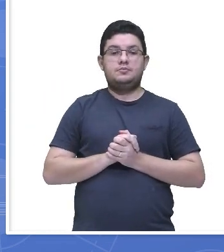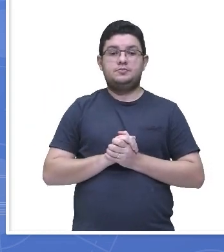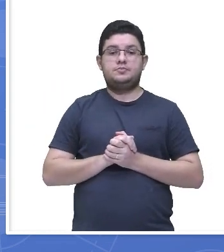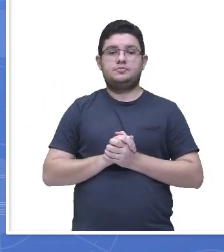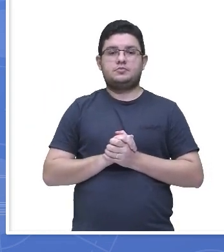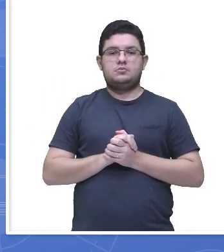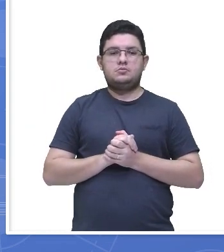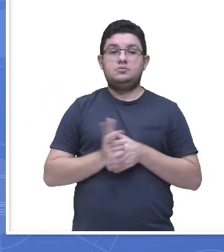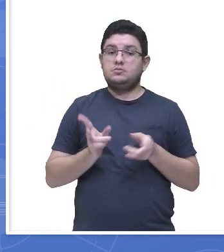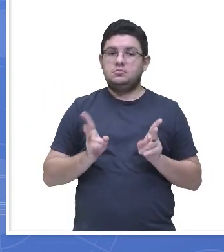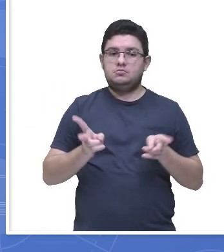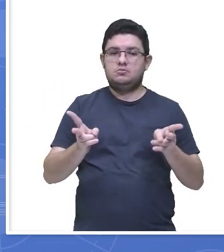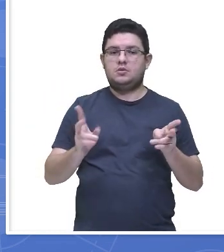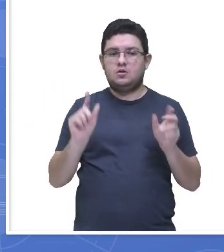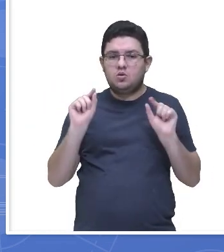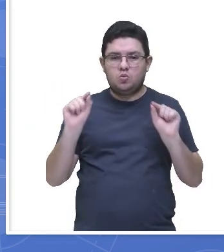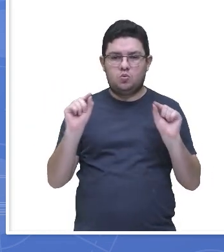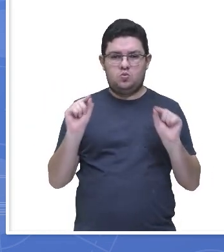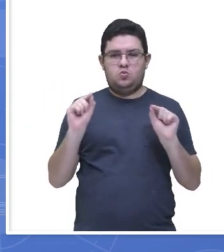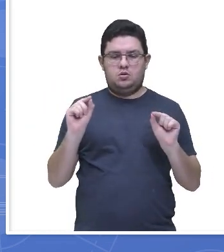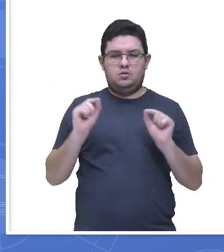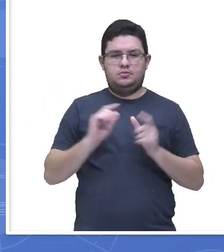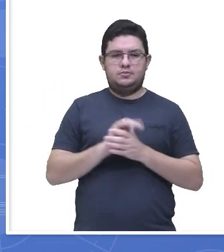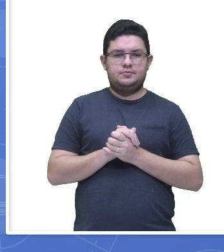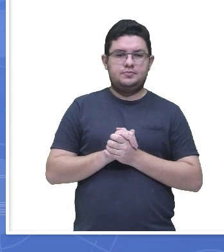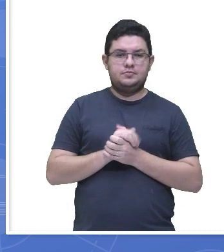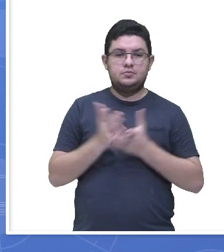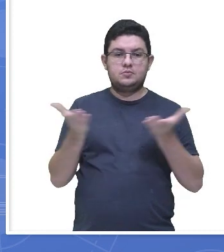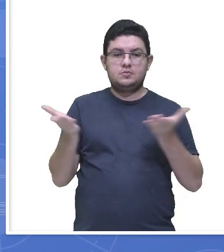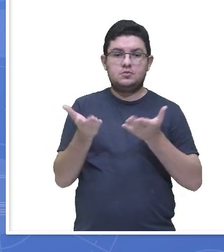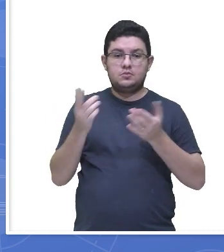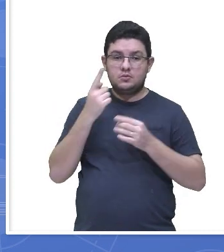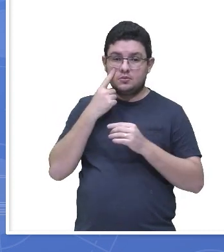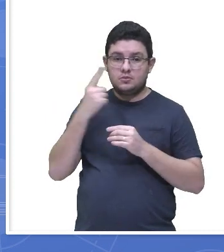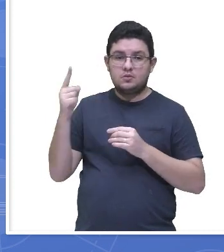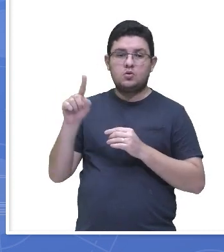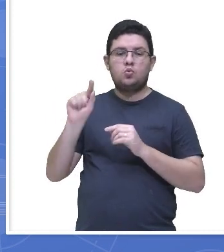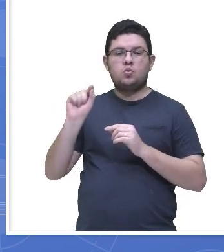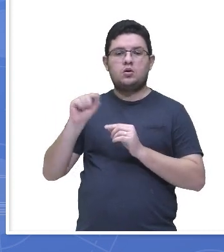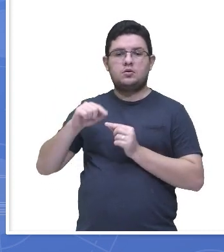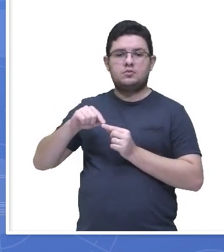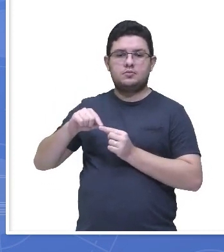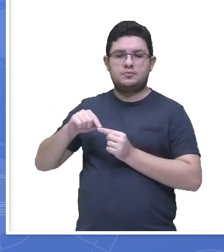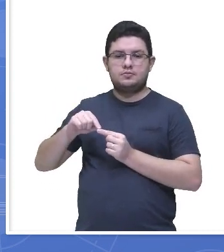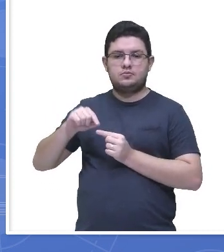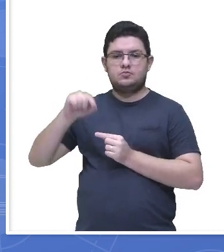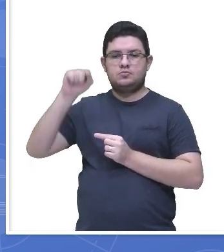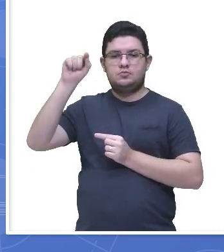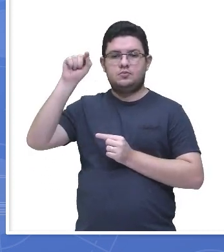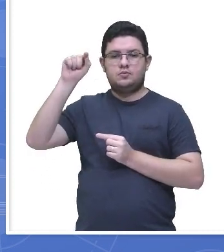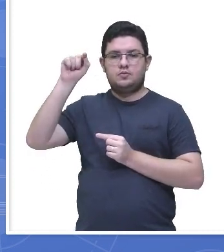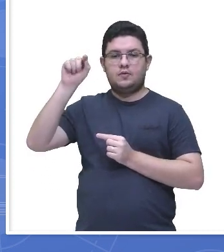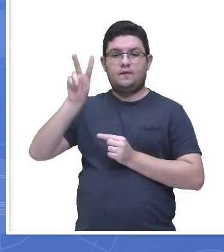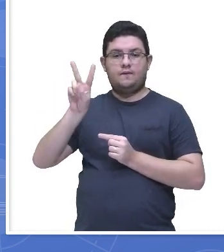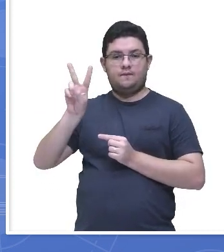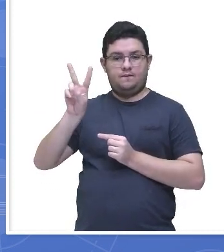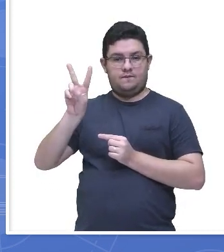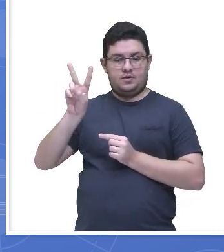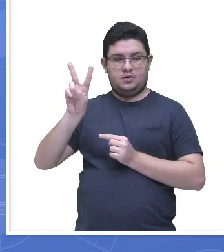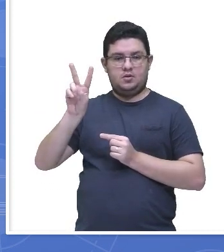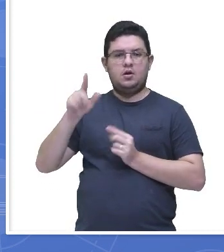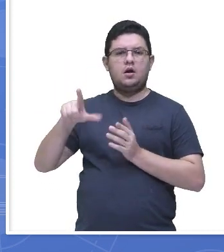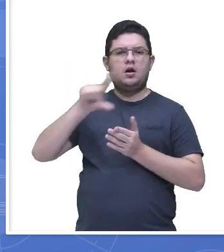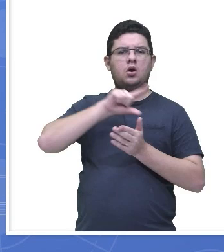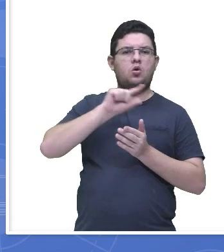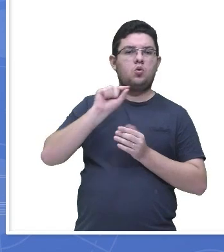pessoal, nós vamos ver agora os gráficos da velocidade. Vimos gráficos da posição, S em função